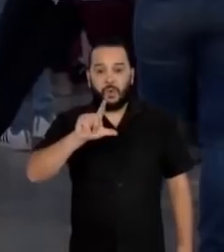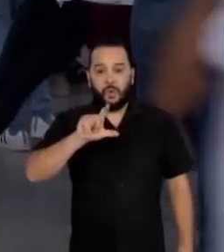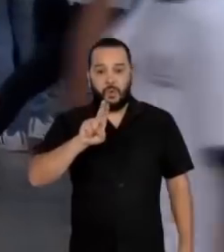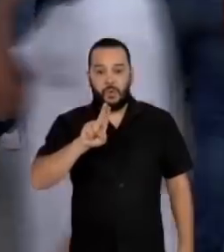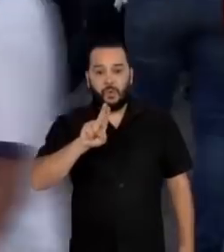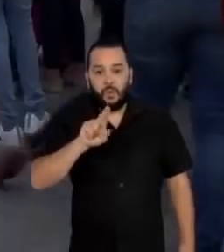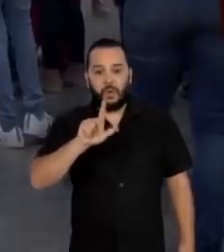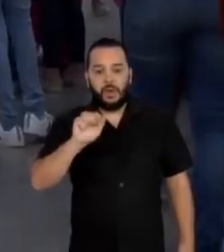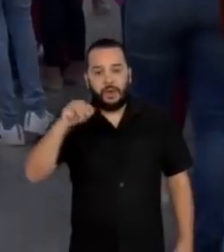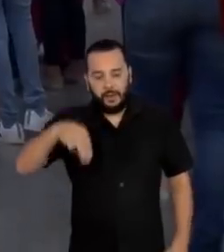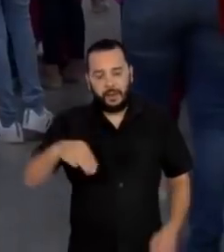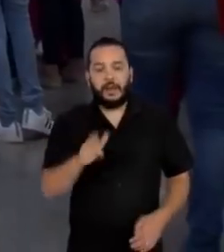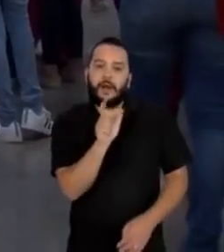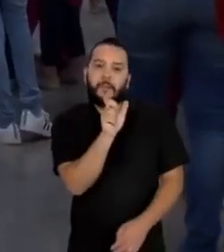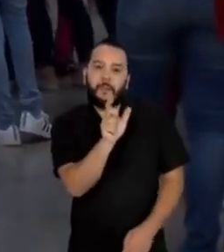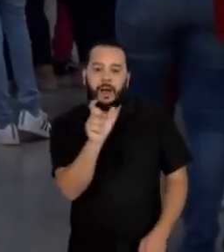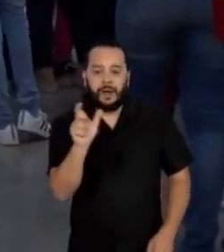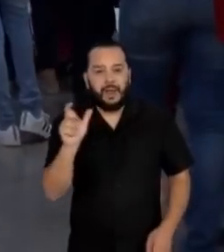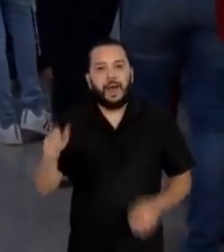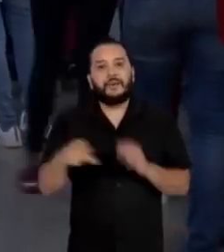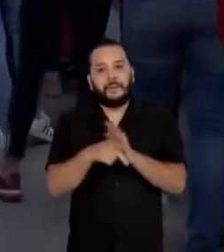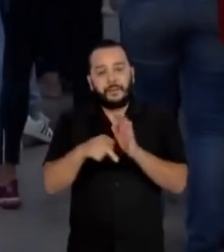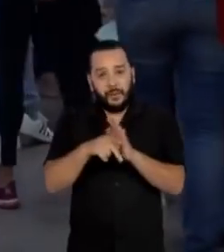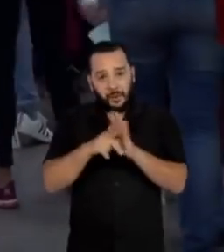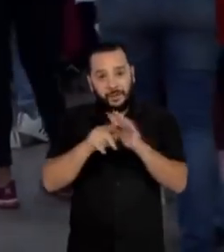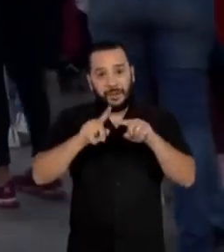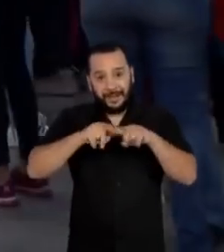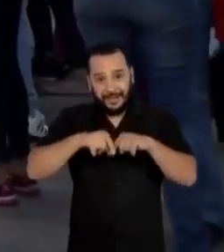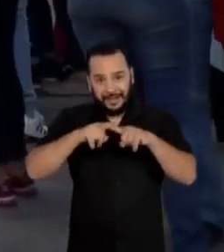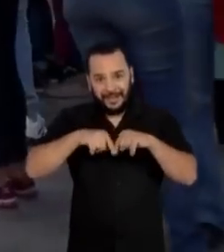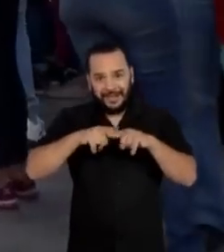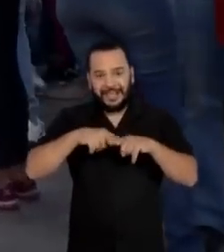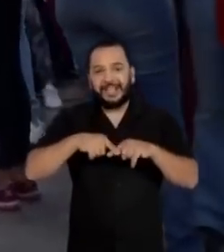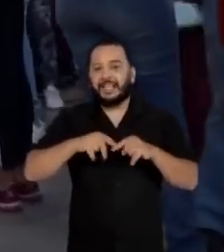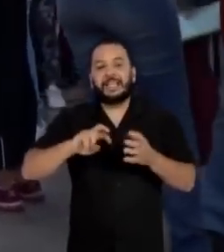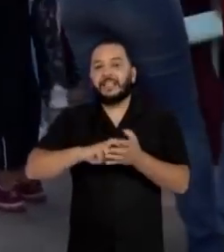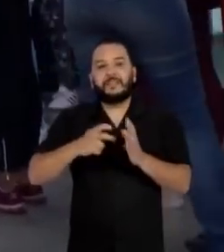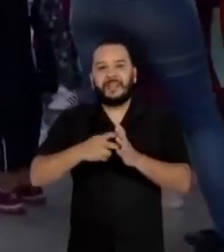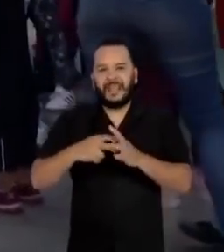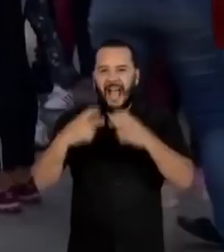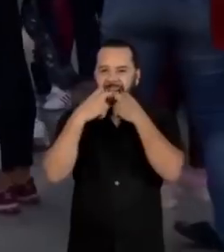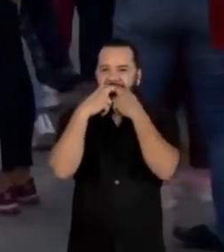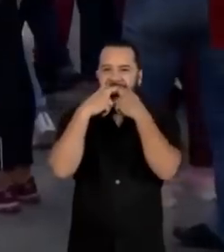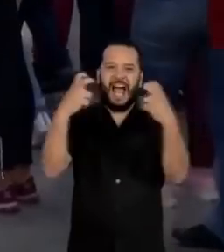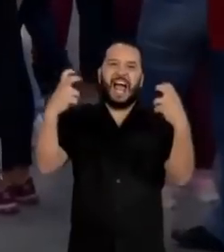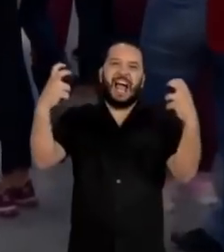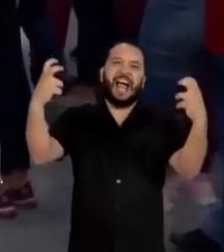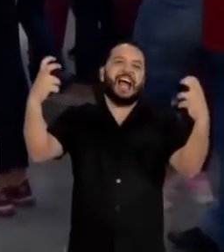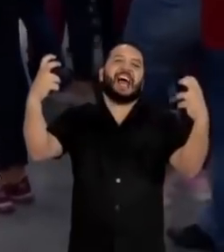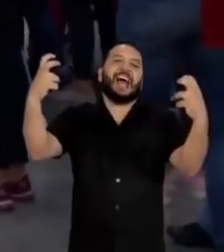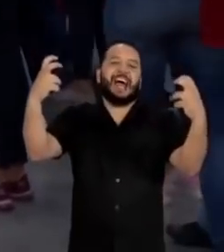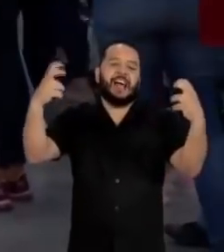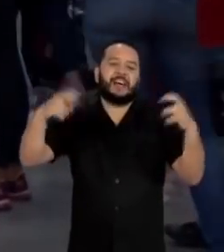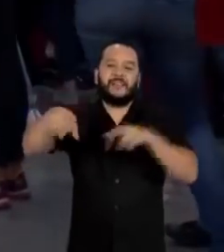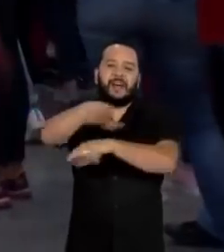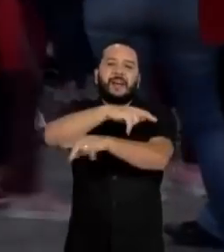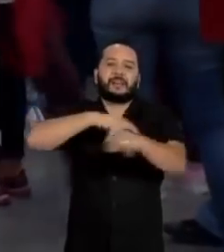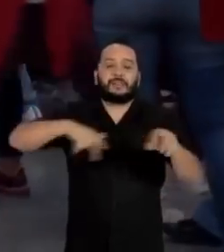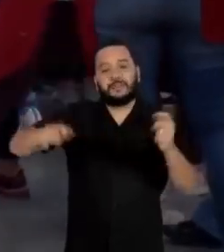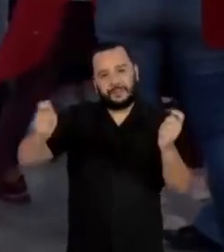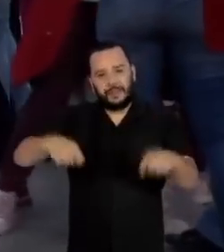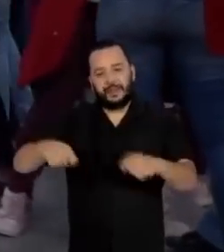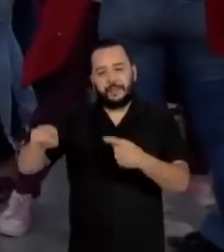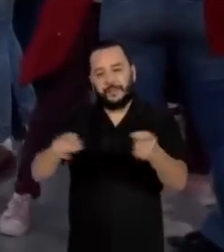palavras hebraicas. Quer dizer o grito de todas as vozes. E o que esses artistas querem é usar a harmonia da música